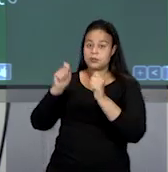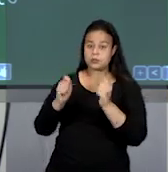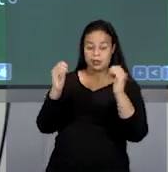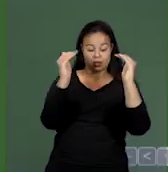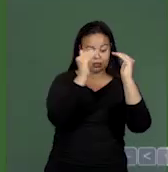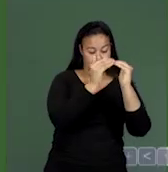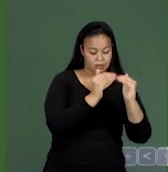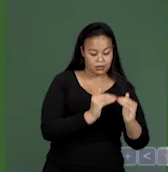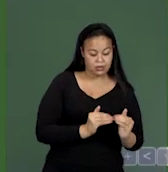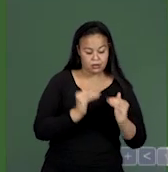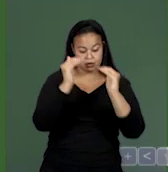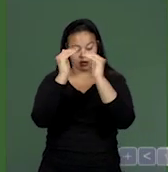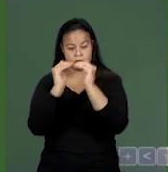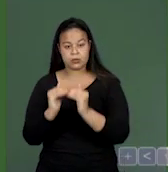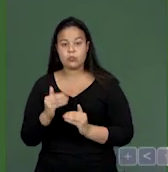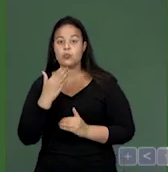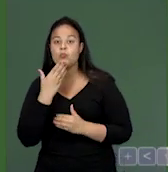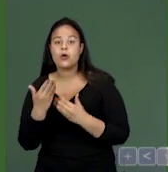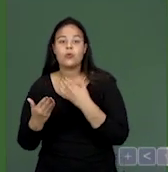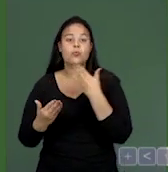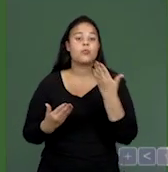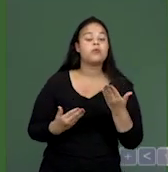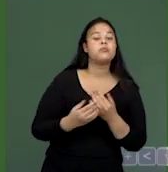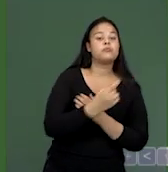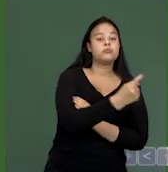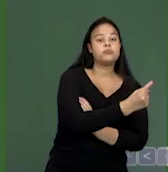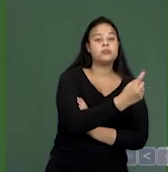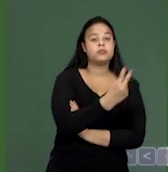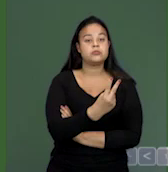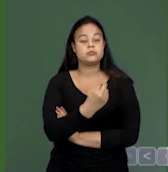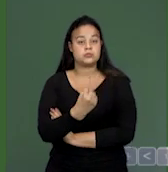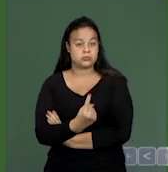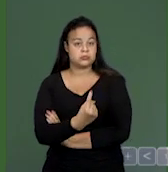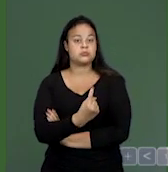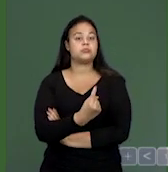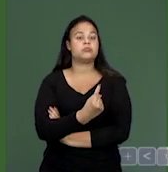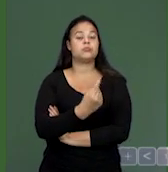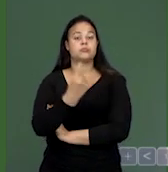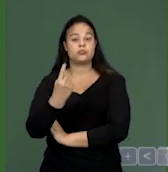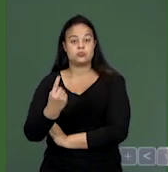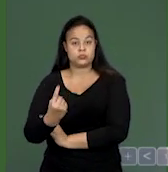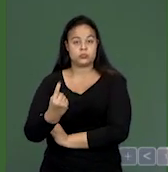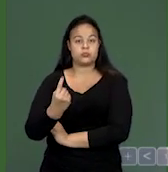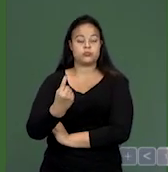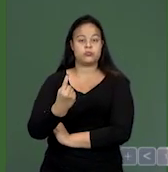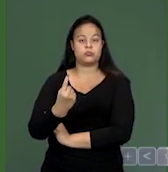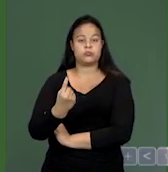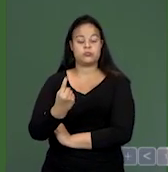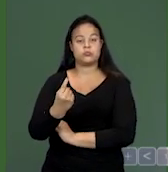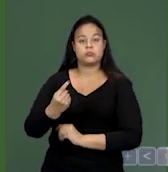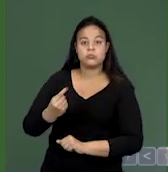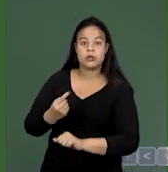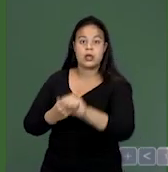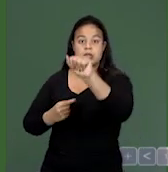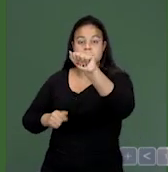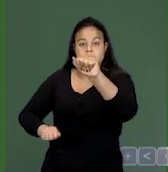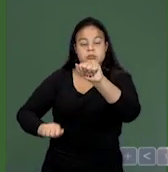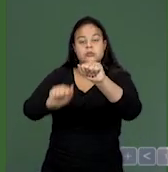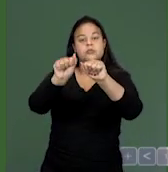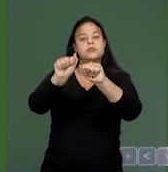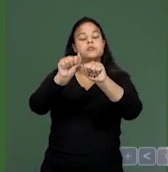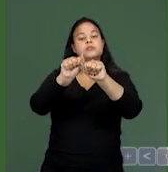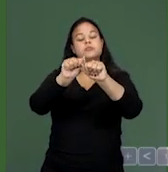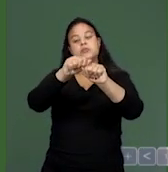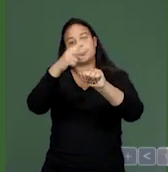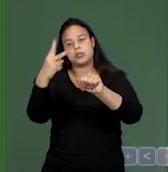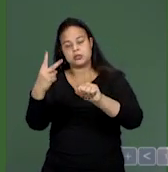proporção. 1 para 2 para 1. 1, azão, azão. Para